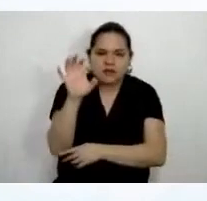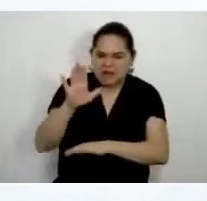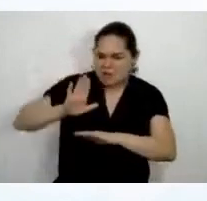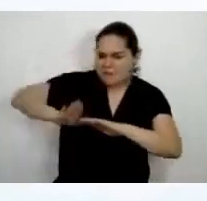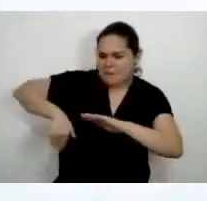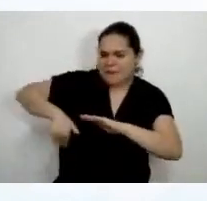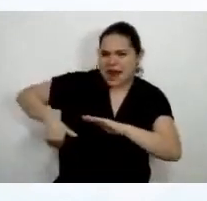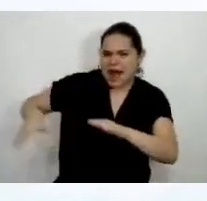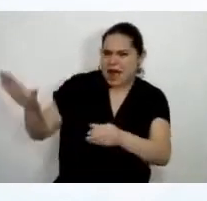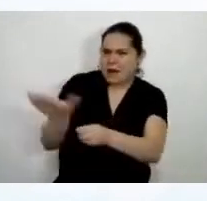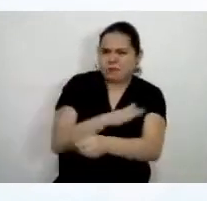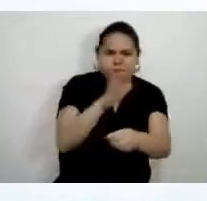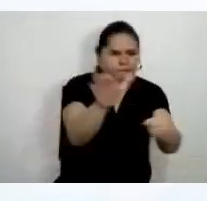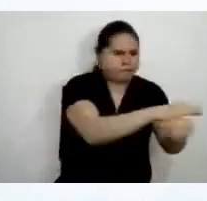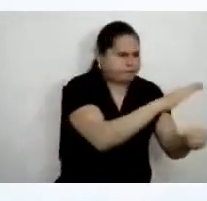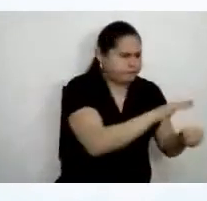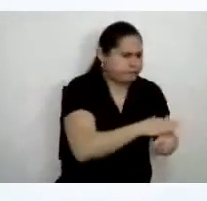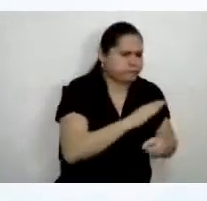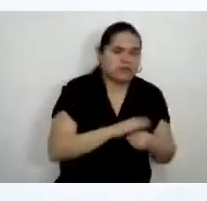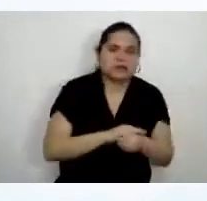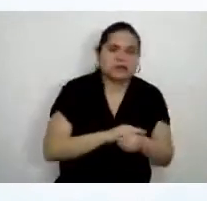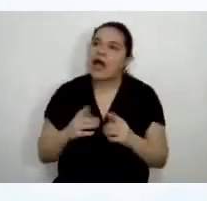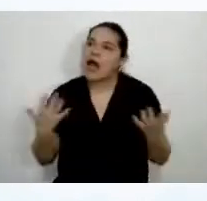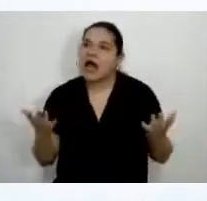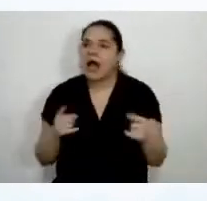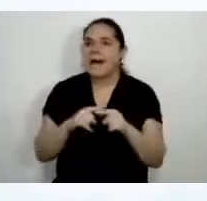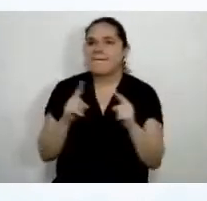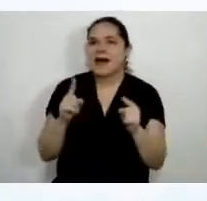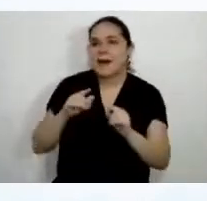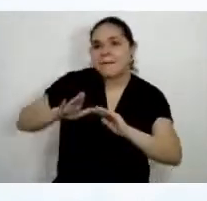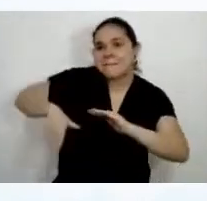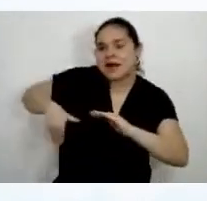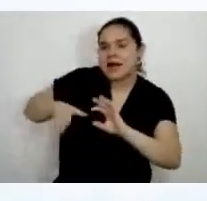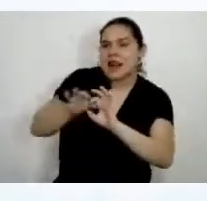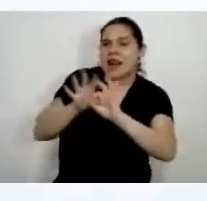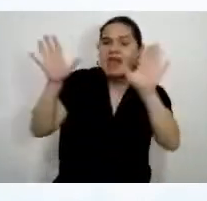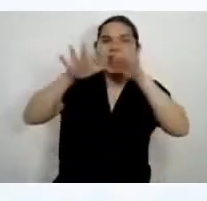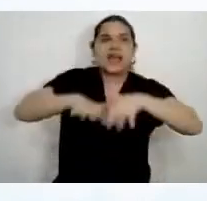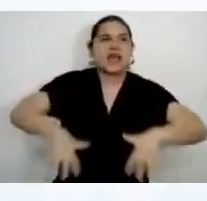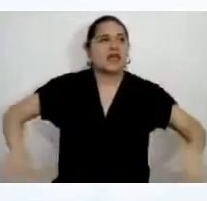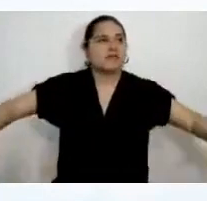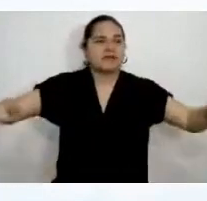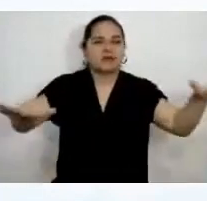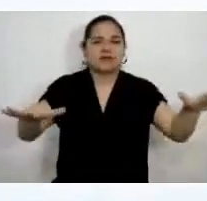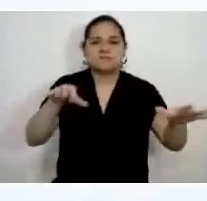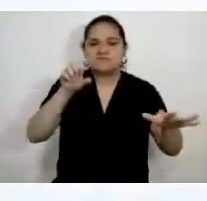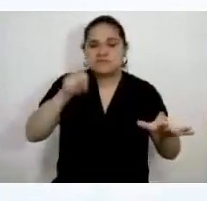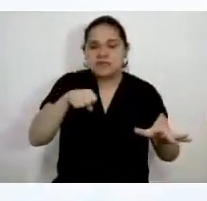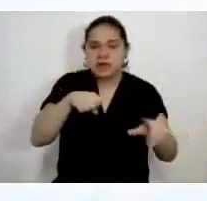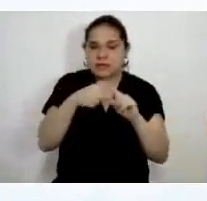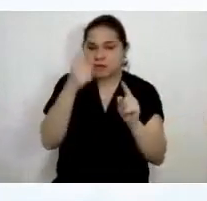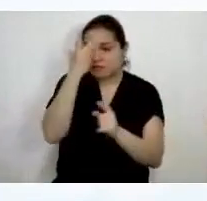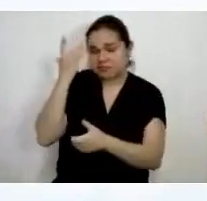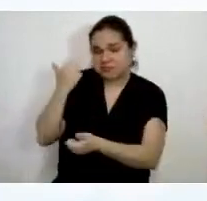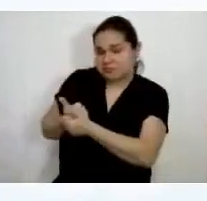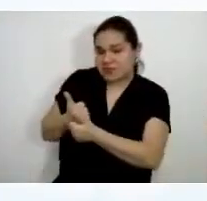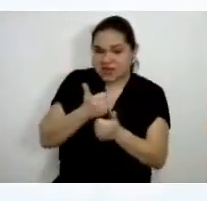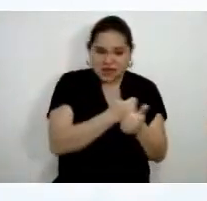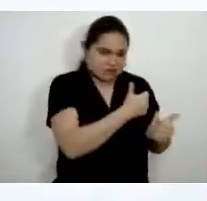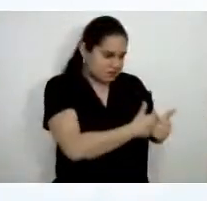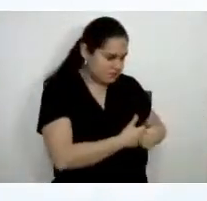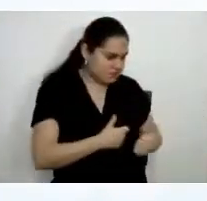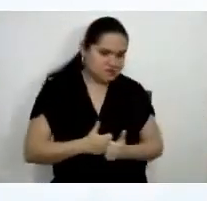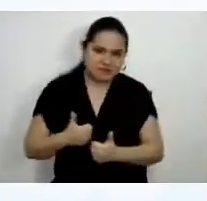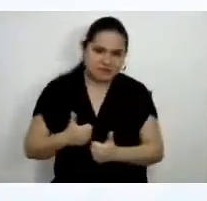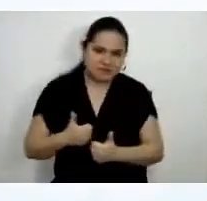lotadas, mas a praia o ambiente é o ar livre. Só que a proximidade não importa muito, as pessoas estão próximas do